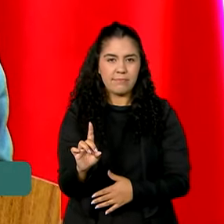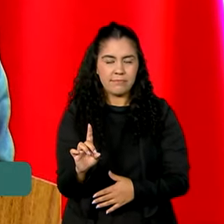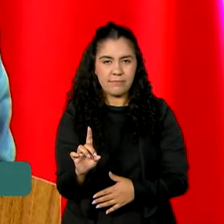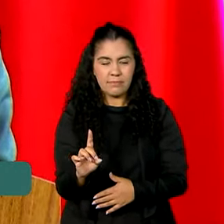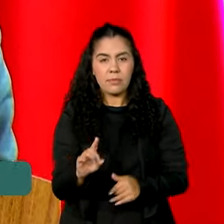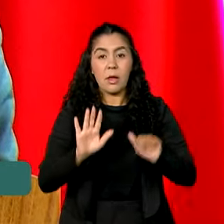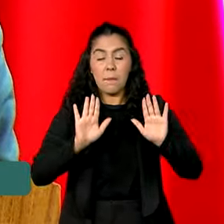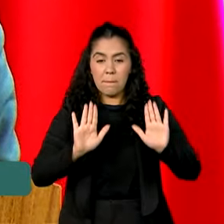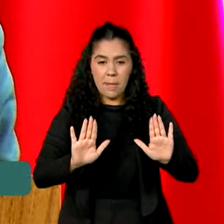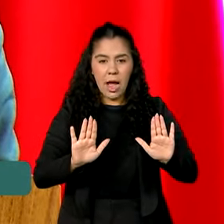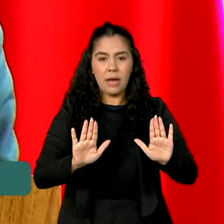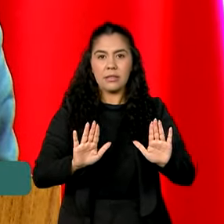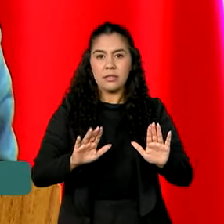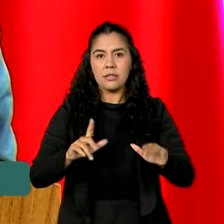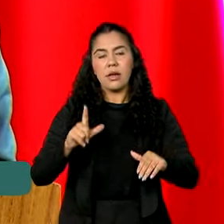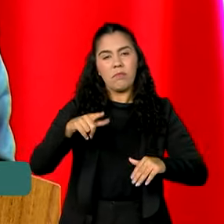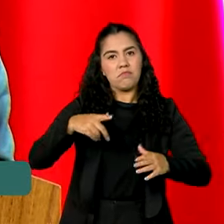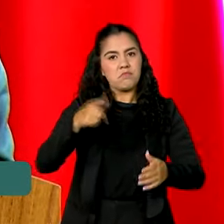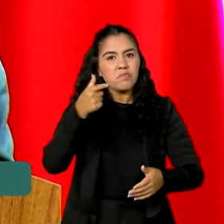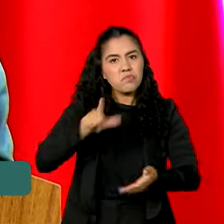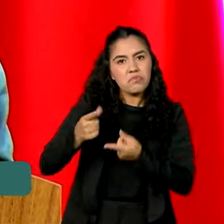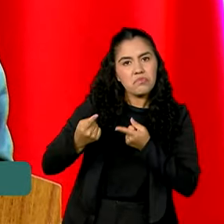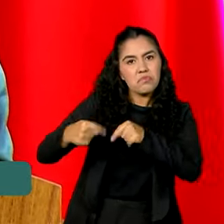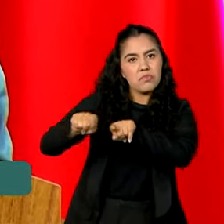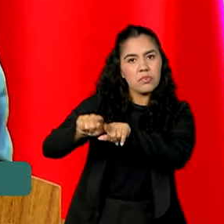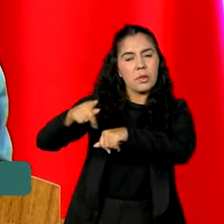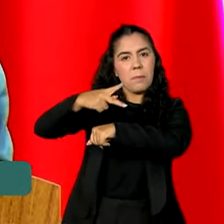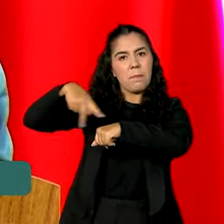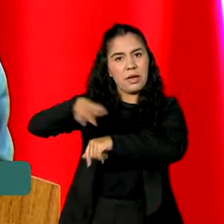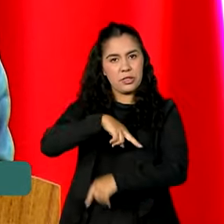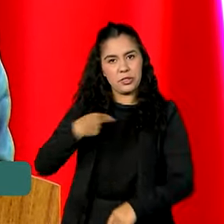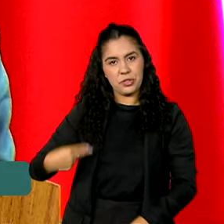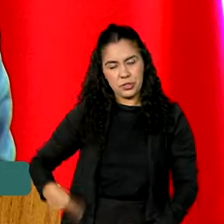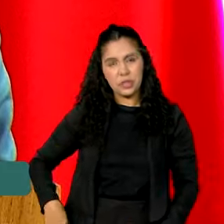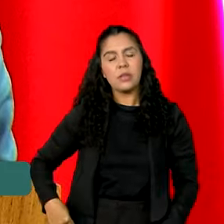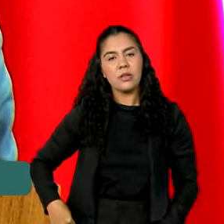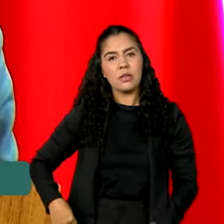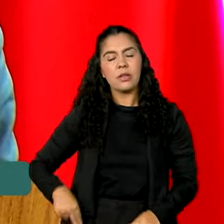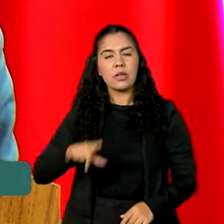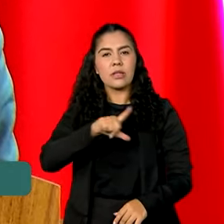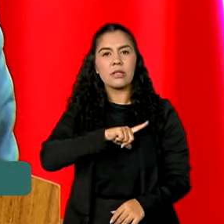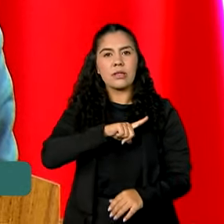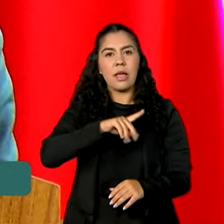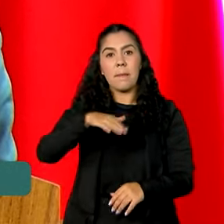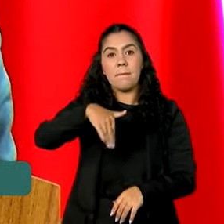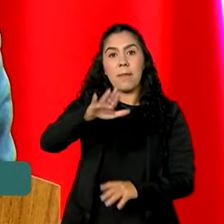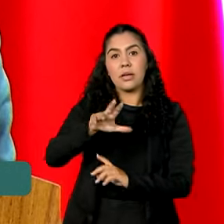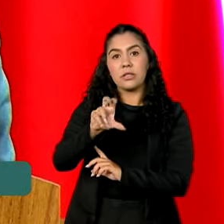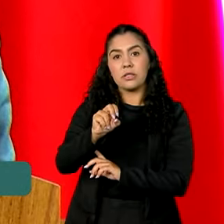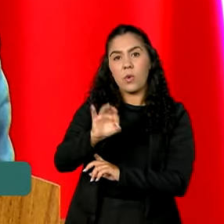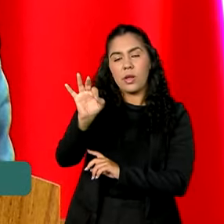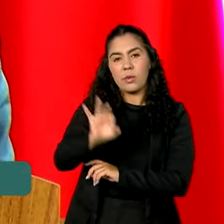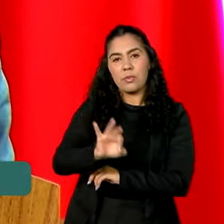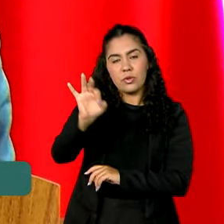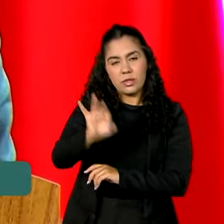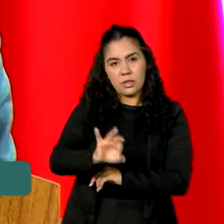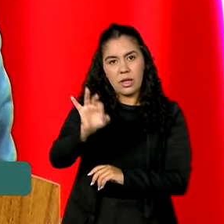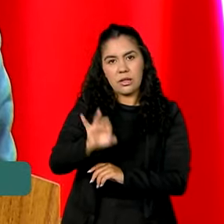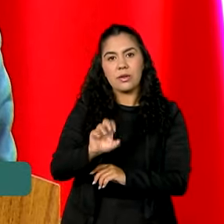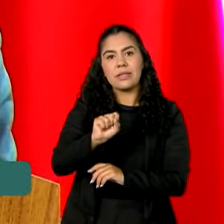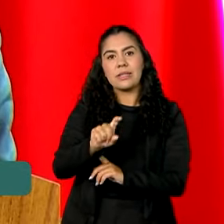O superávit com a China é responsável por mais da metade do saldo